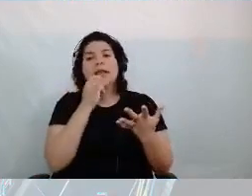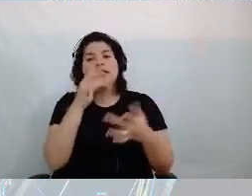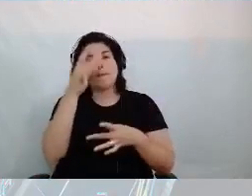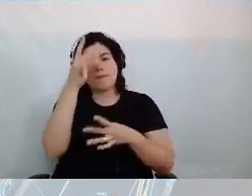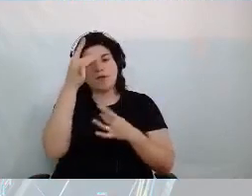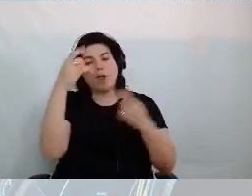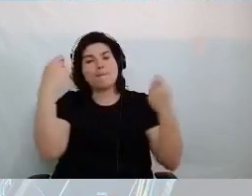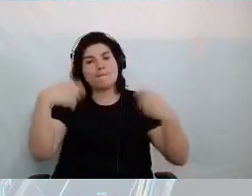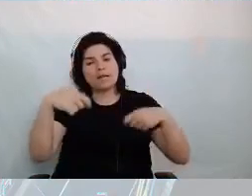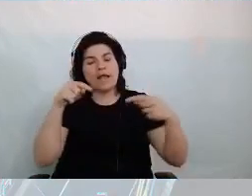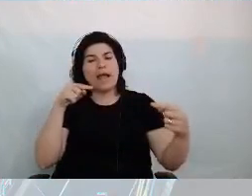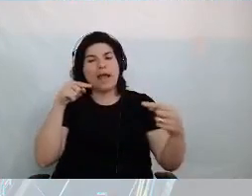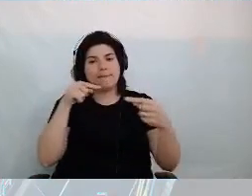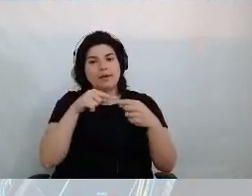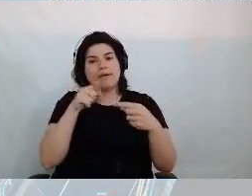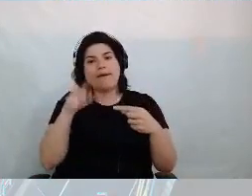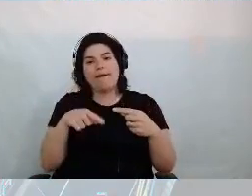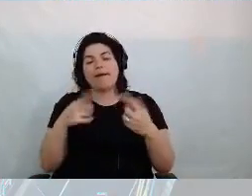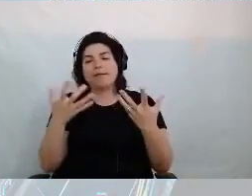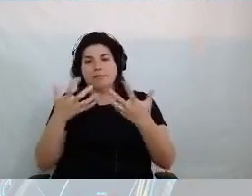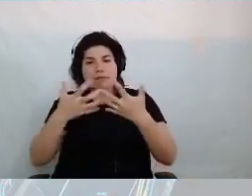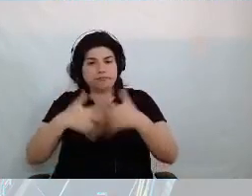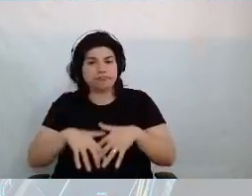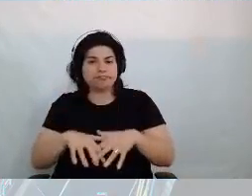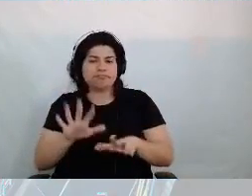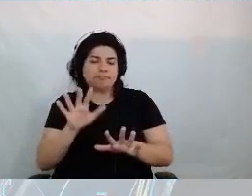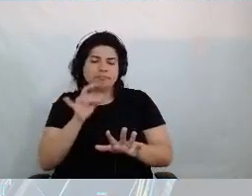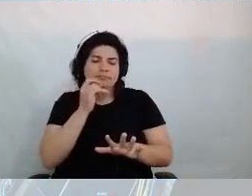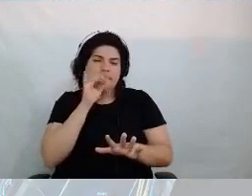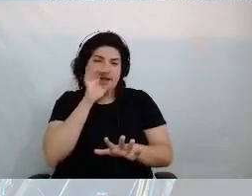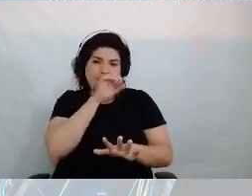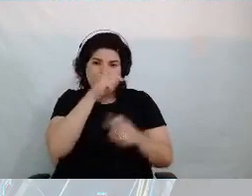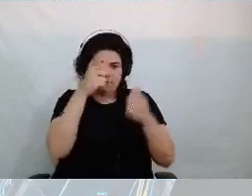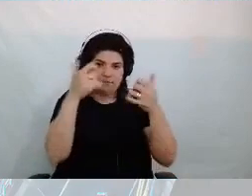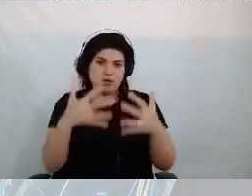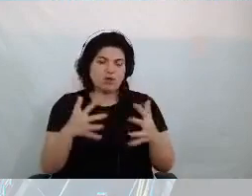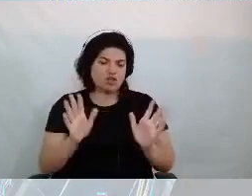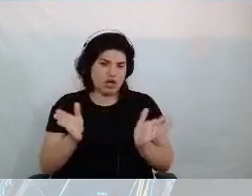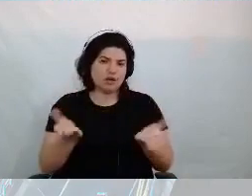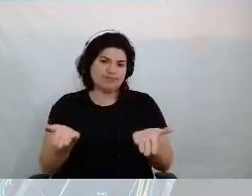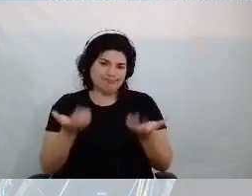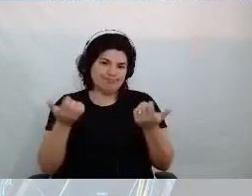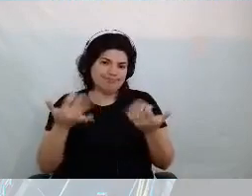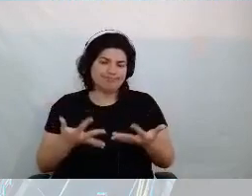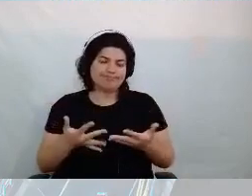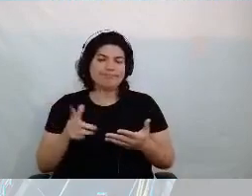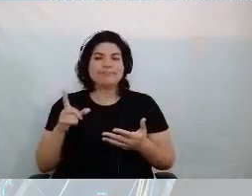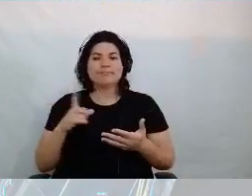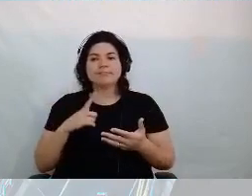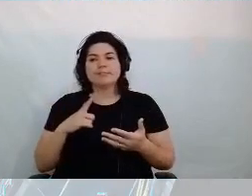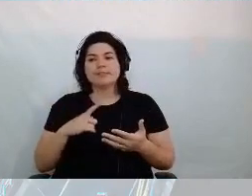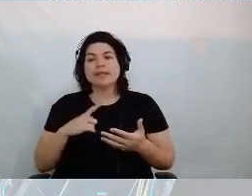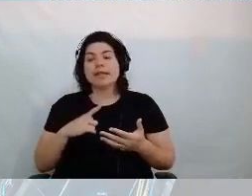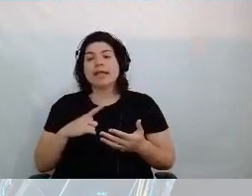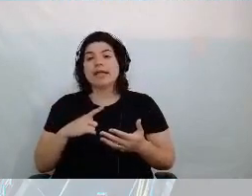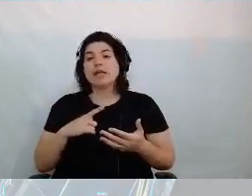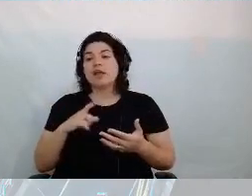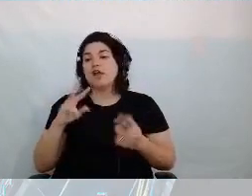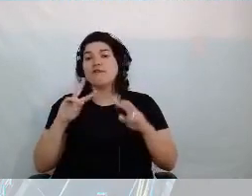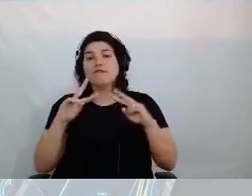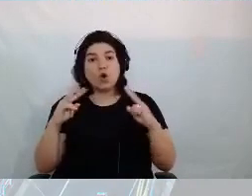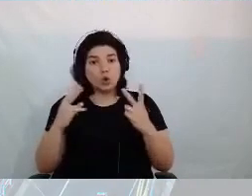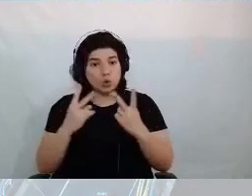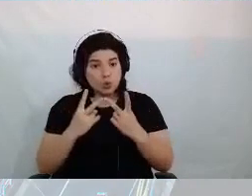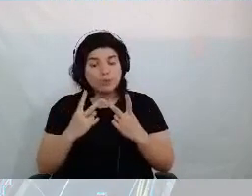faz sentido ser executado. Então, vou falar bem brevemente, porque a gente já falou disso hoje, né? A gente tem o carga ou volume, que é basicamente eu entender